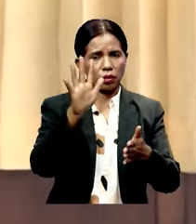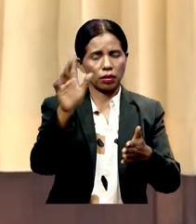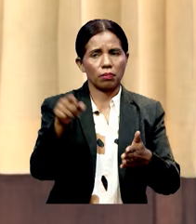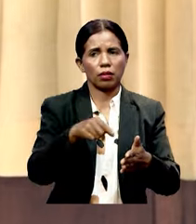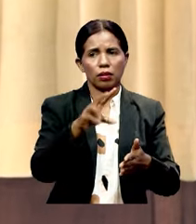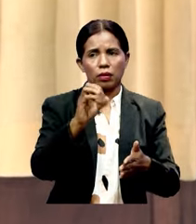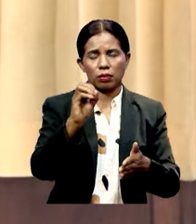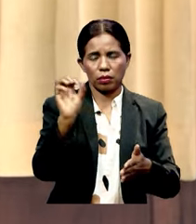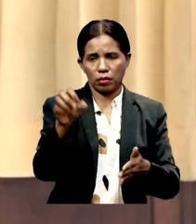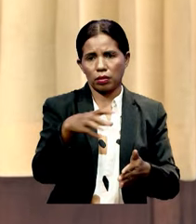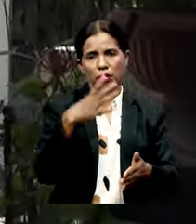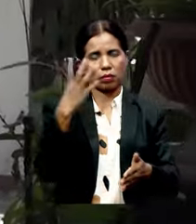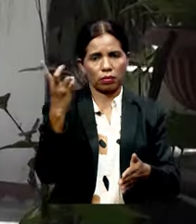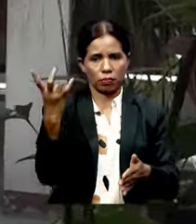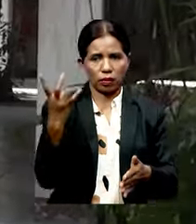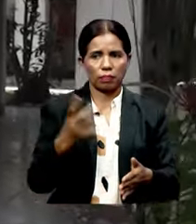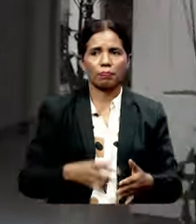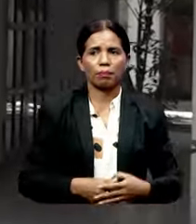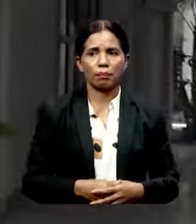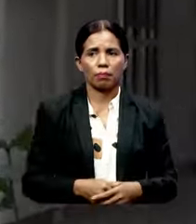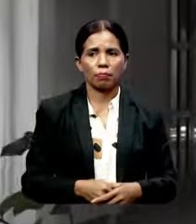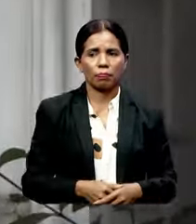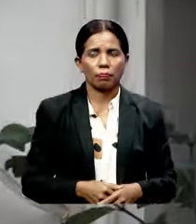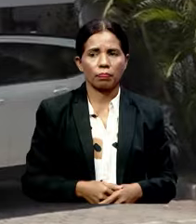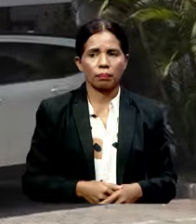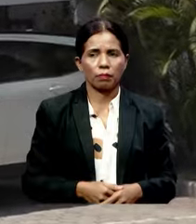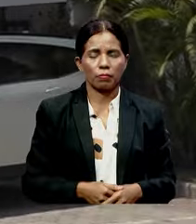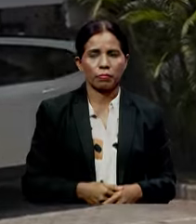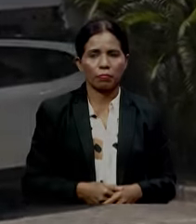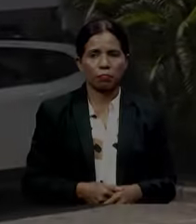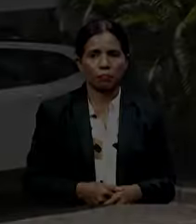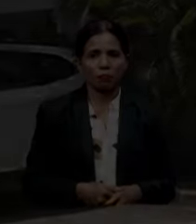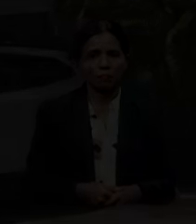rua Sanulo Recinto. Emerenciana Martins, Marito da Costa, GMN.